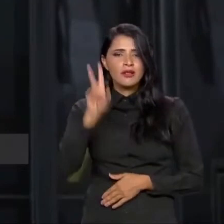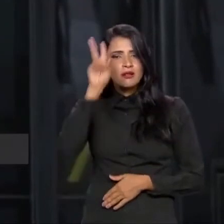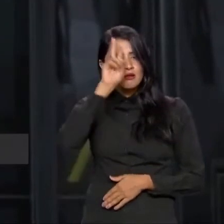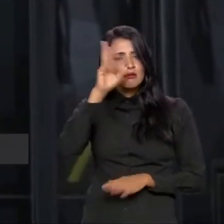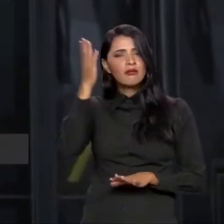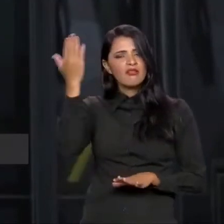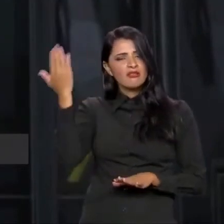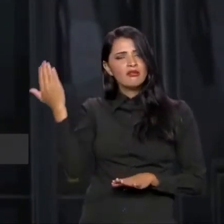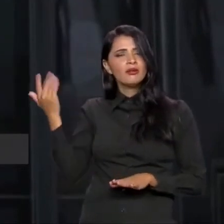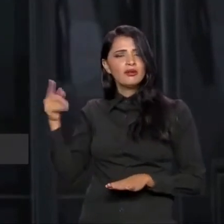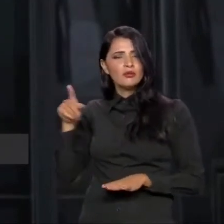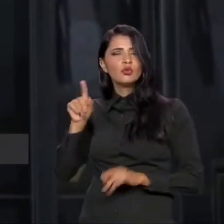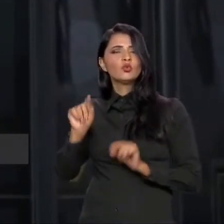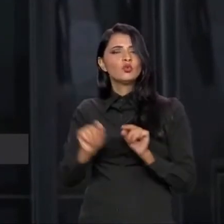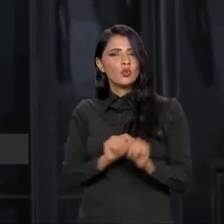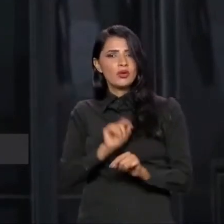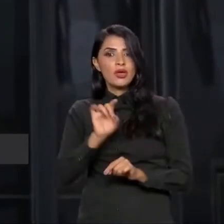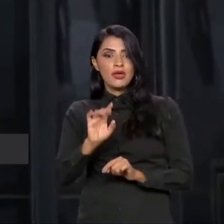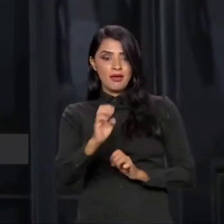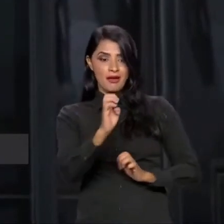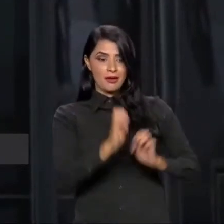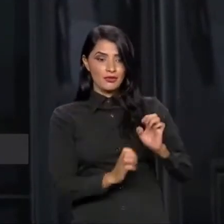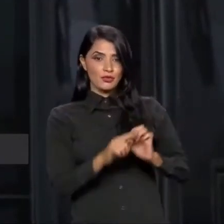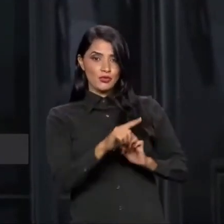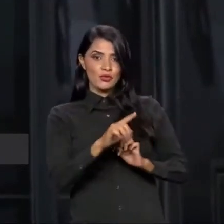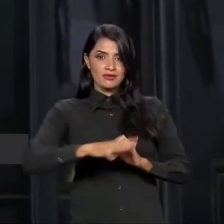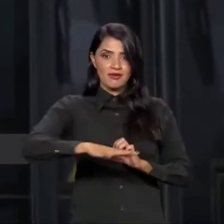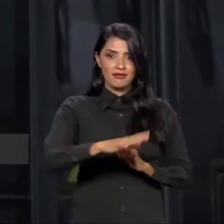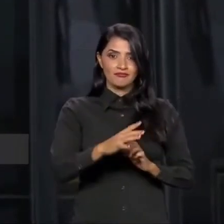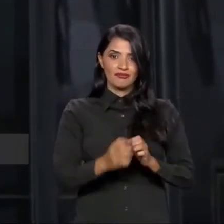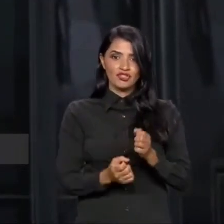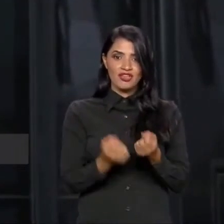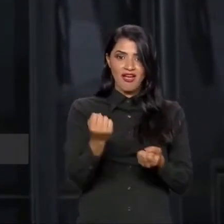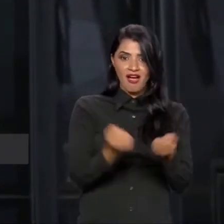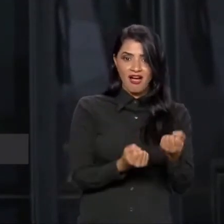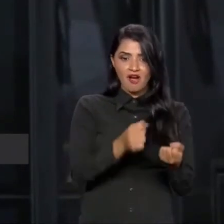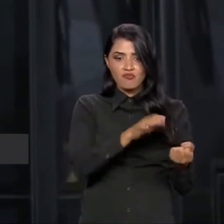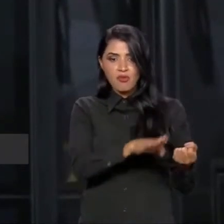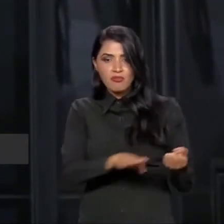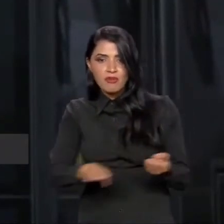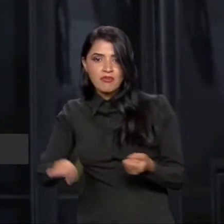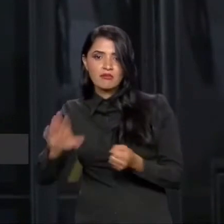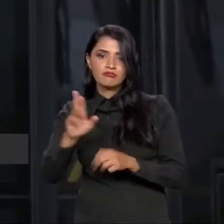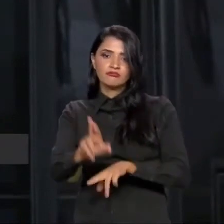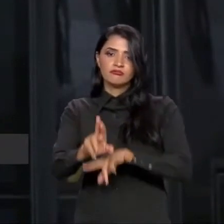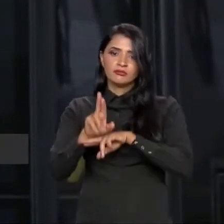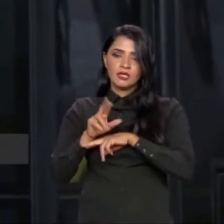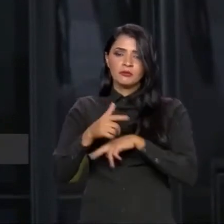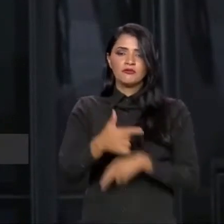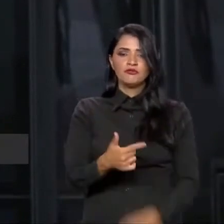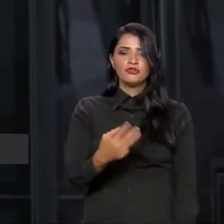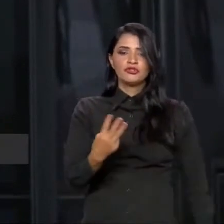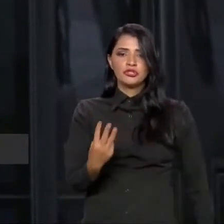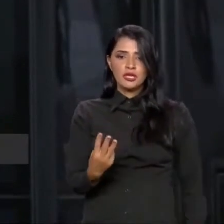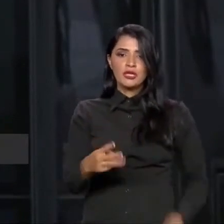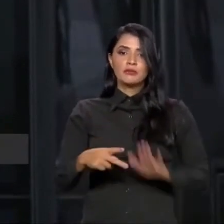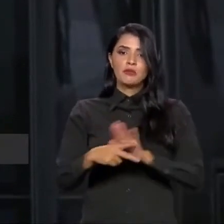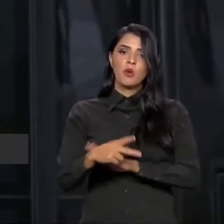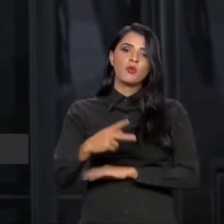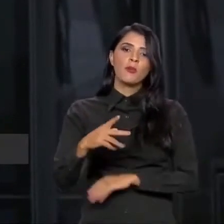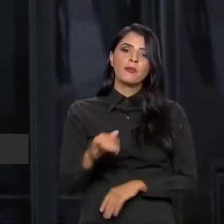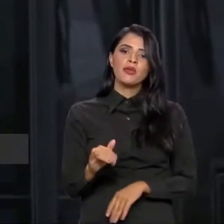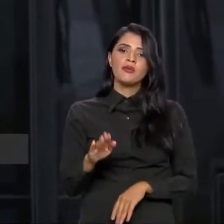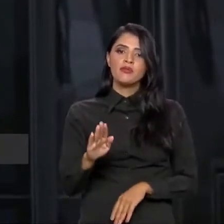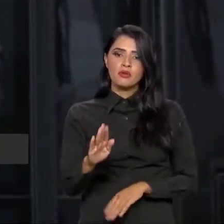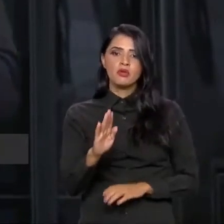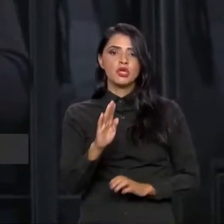lembro que só a indústria automobilística representava 23% do PIB